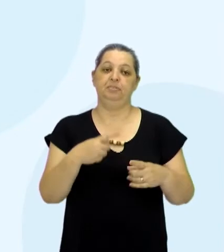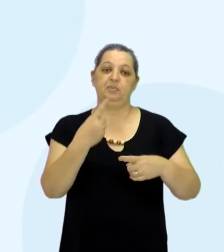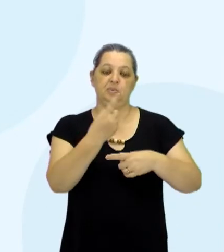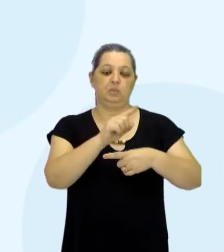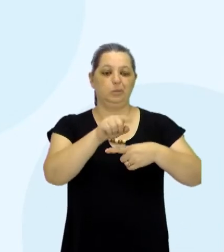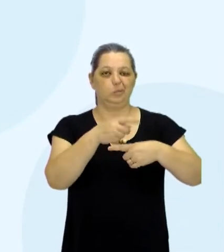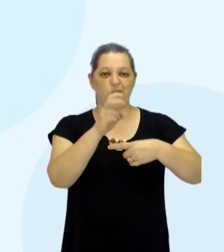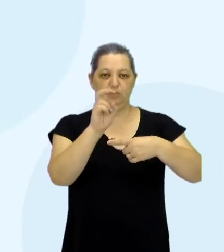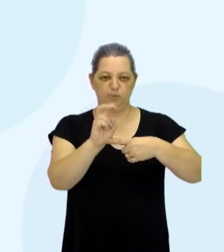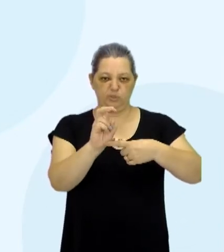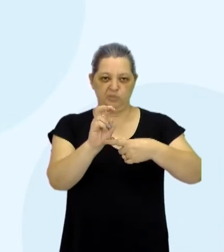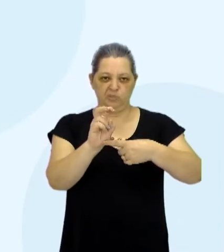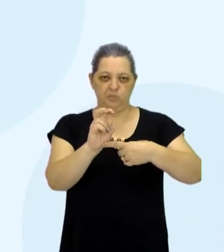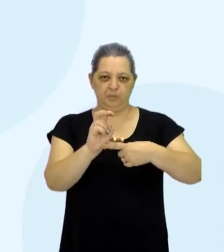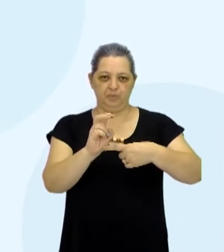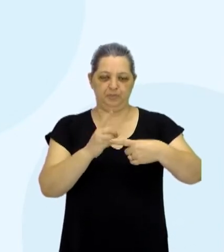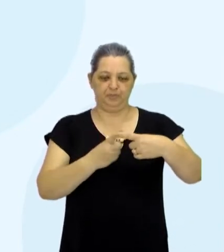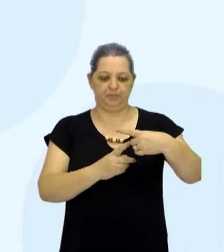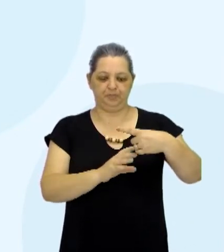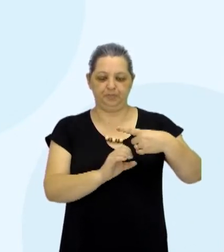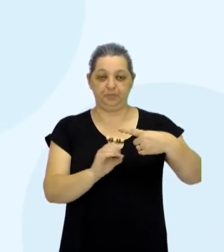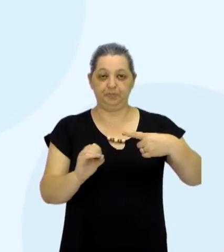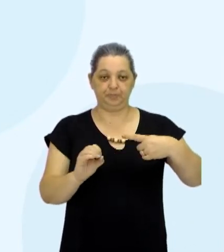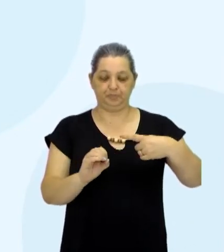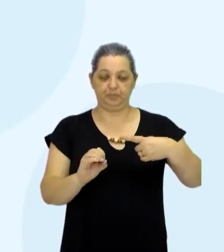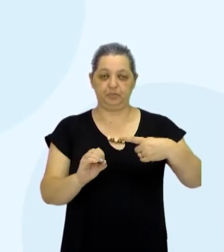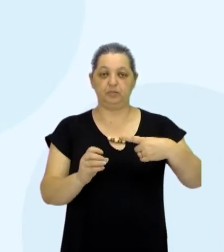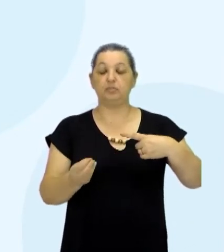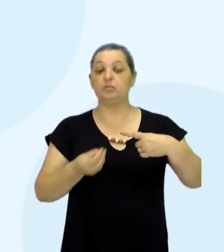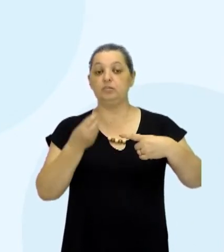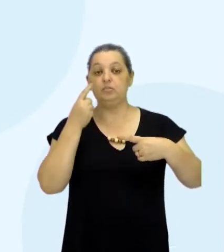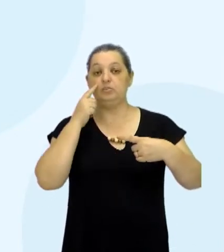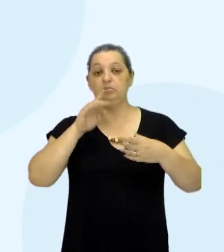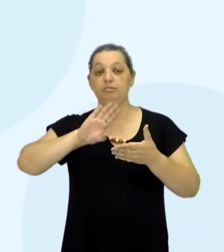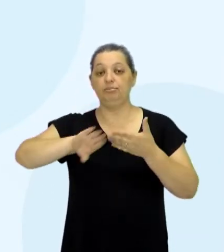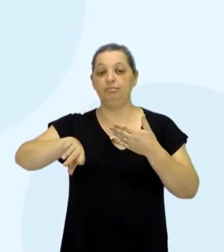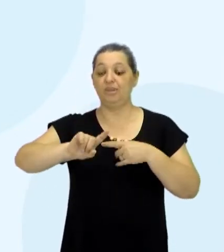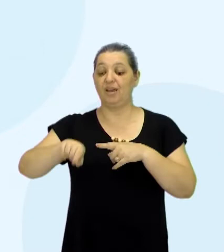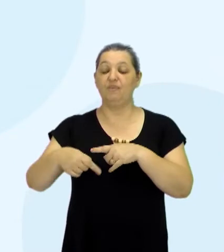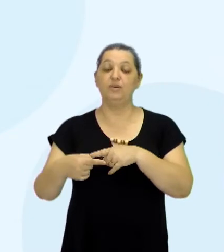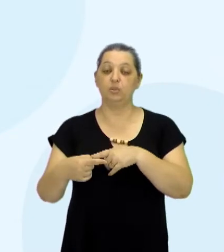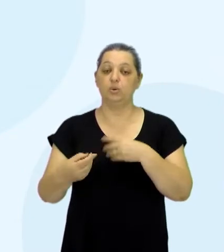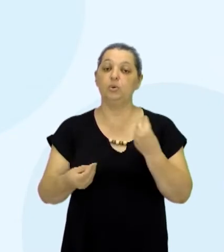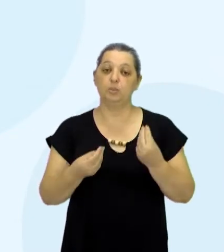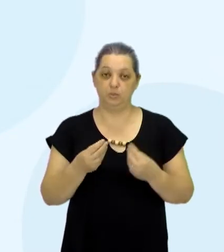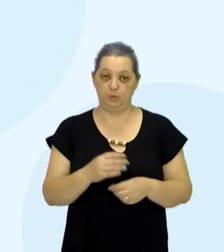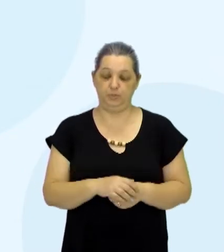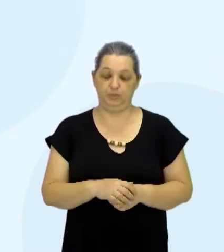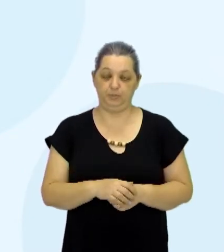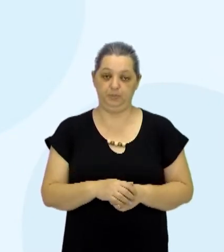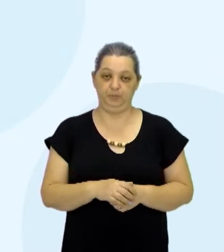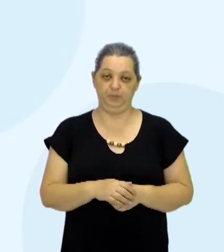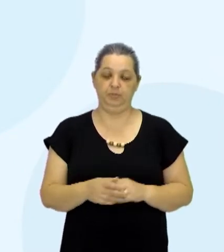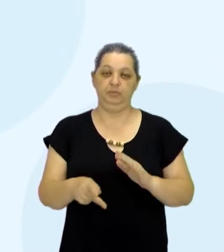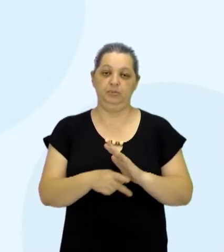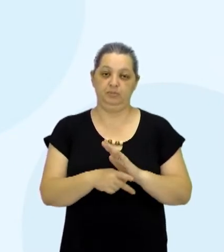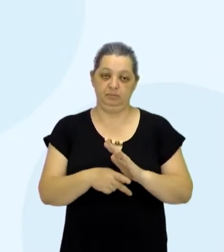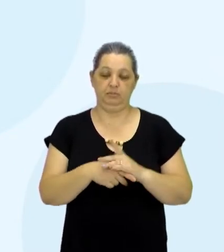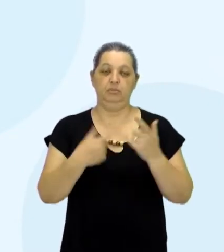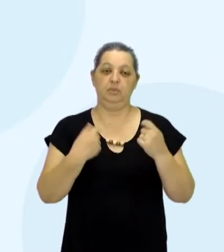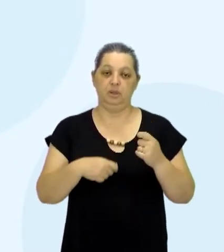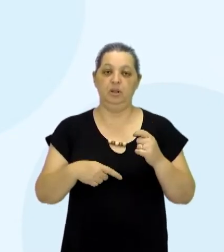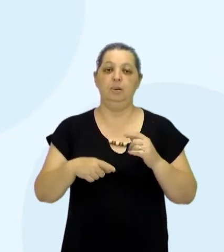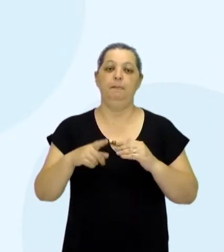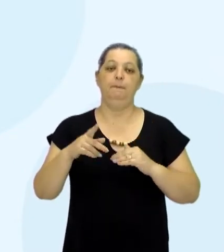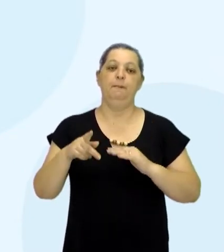1,5% por 100. O problema aqui é tirar essa vírgula. Bom, se eu quero tirar essa vírgula, eu vou igualar as casas. O